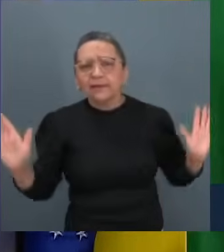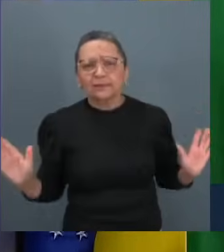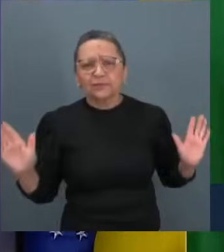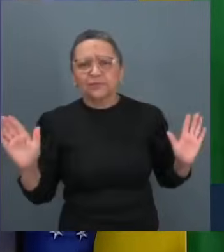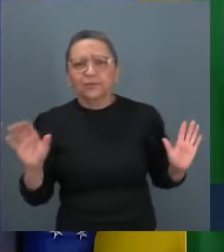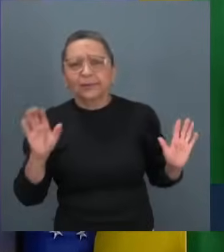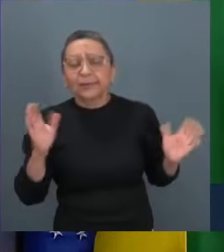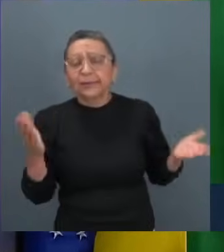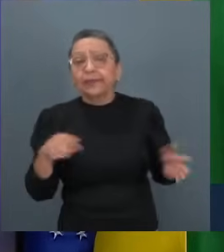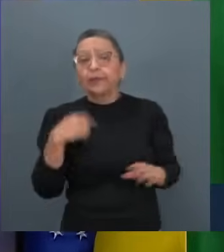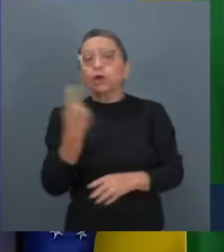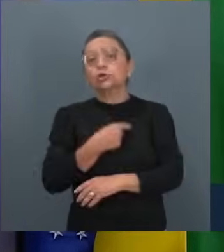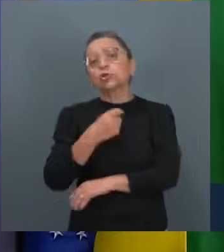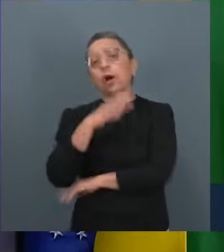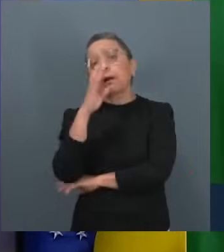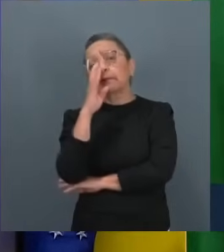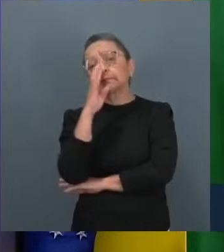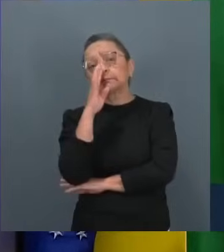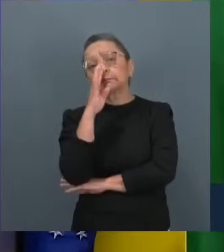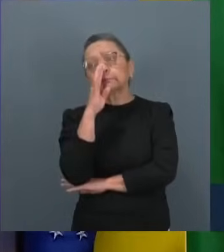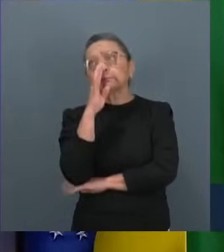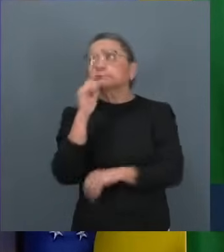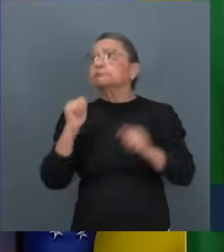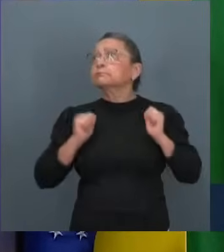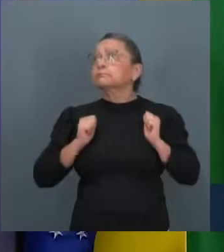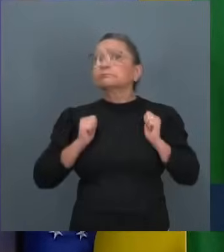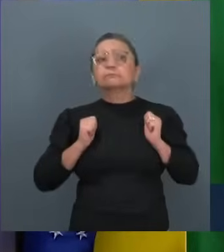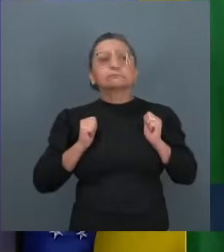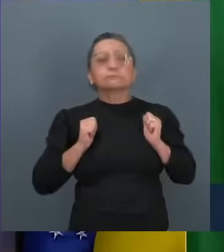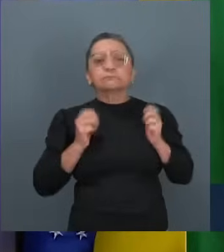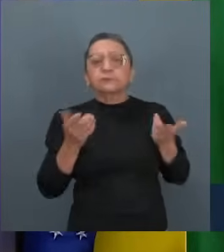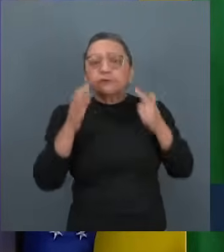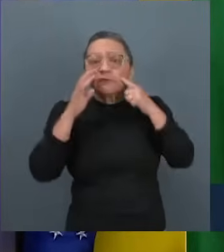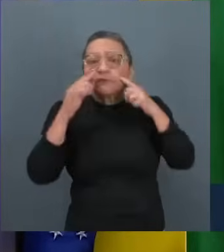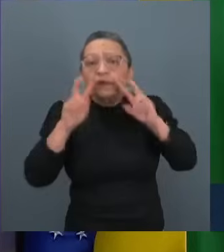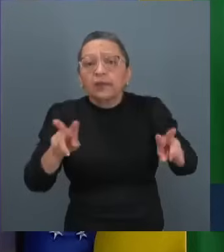e que nós estamos assistindo a isso acontecer.